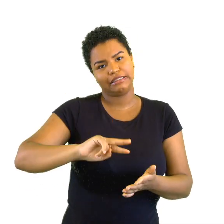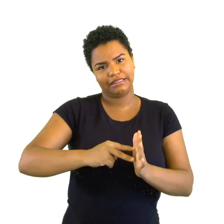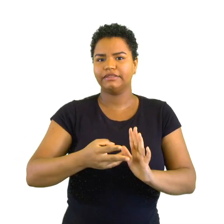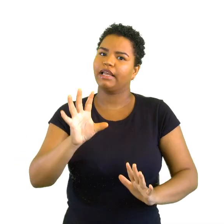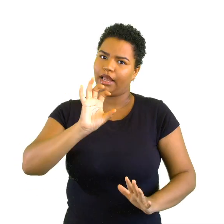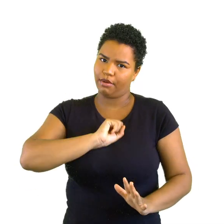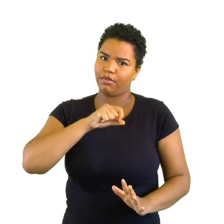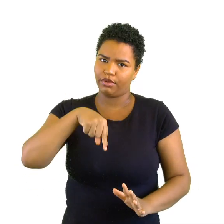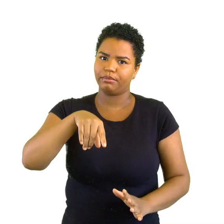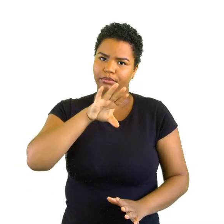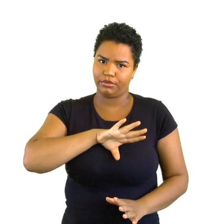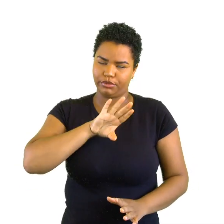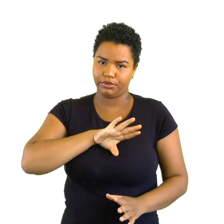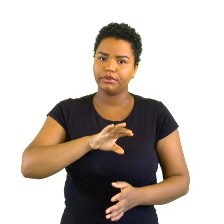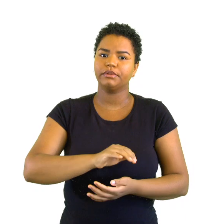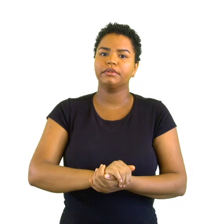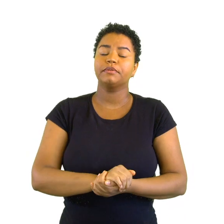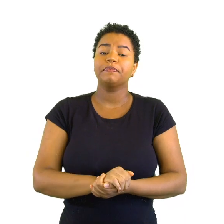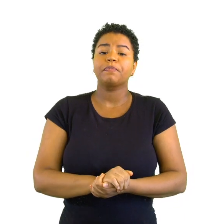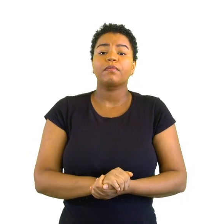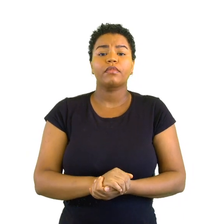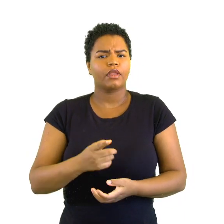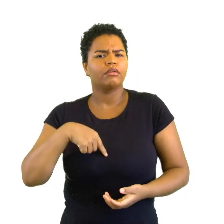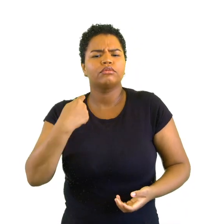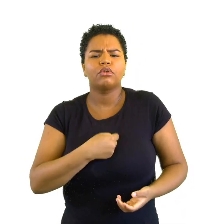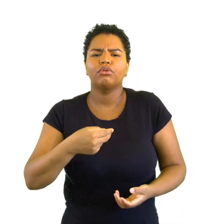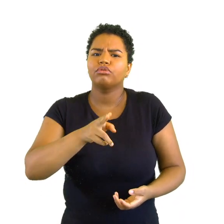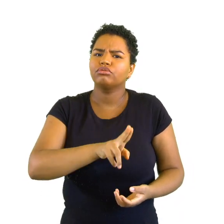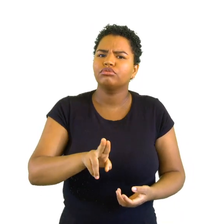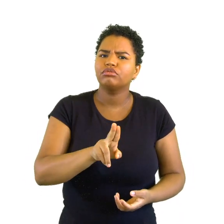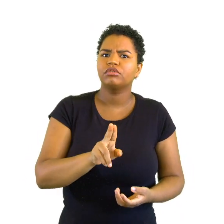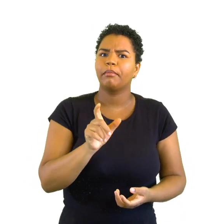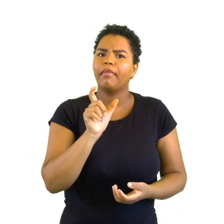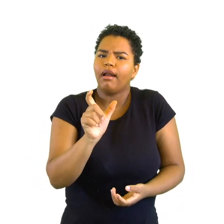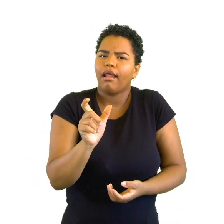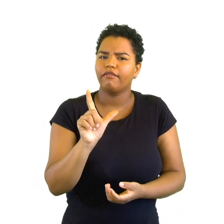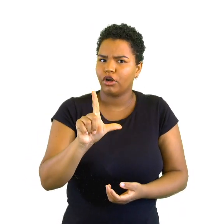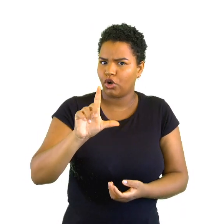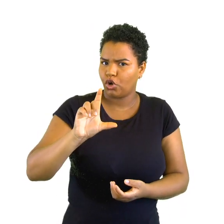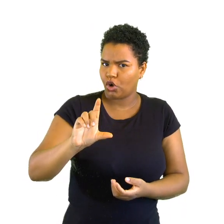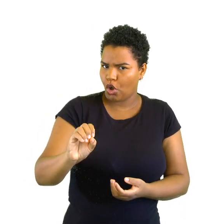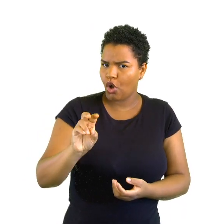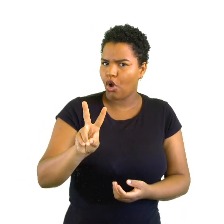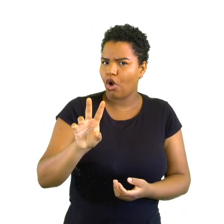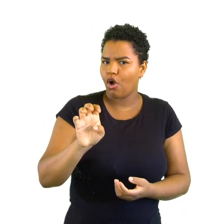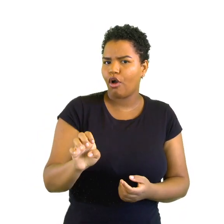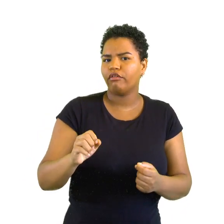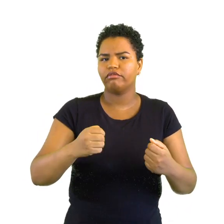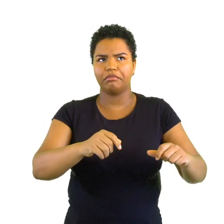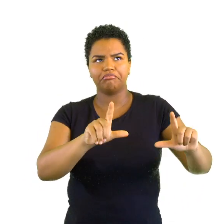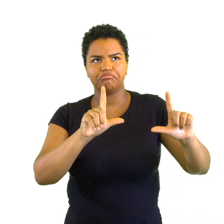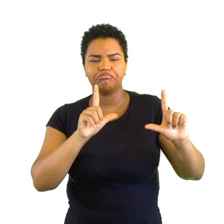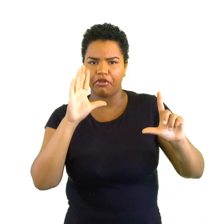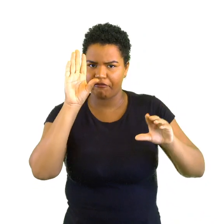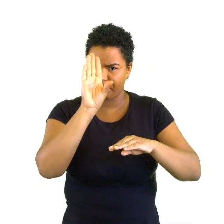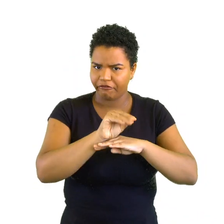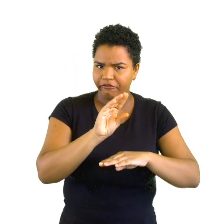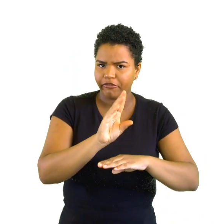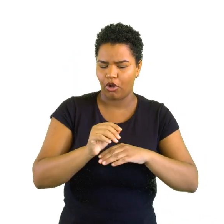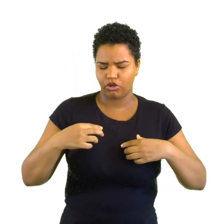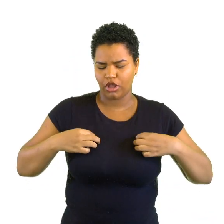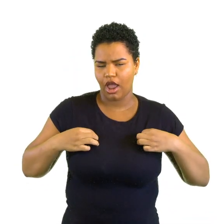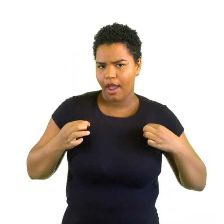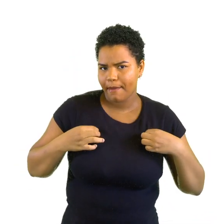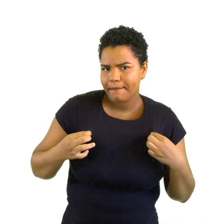em língua portuguesa, mas nós utilizamos a palavra love. São porta-retratos, são camisetas, declarações, quando a gente faz